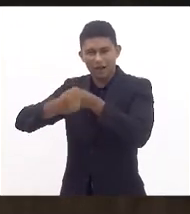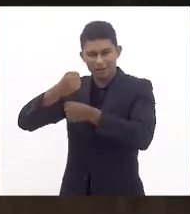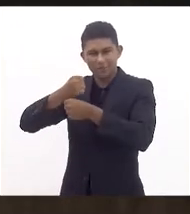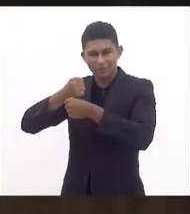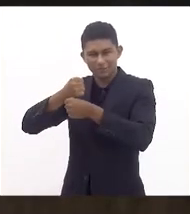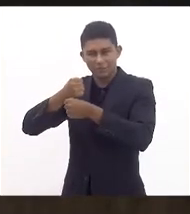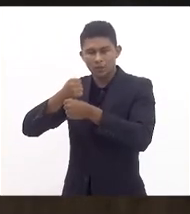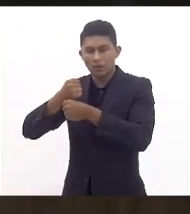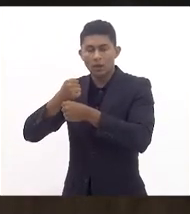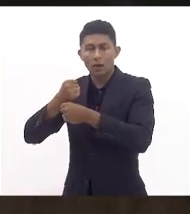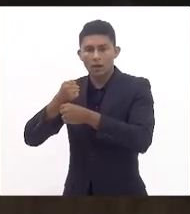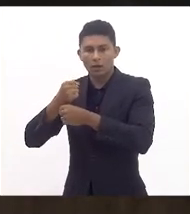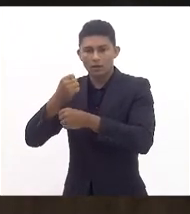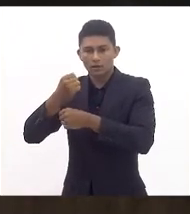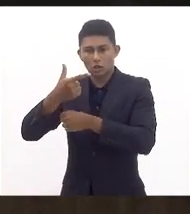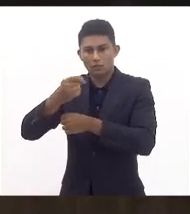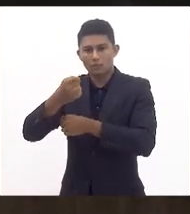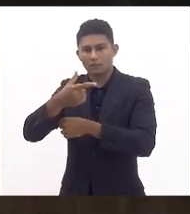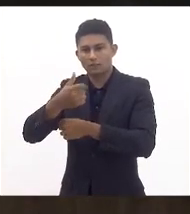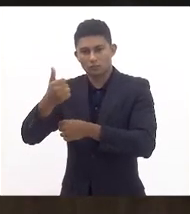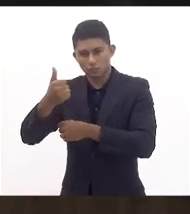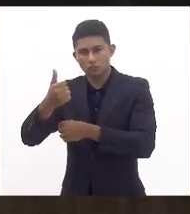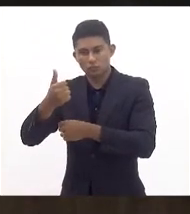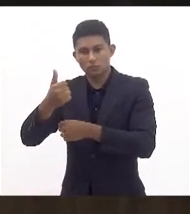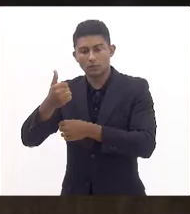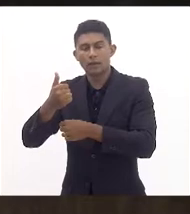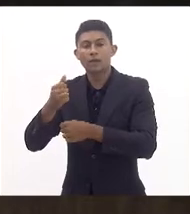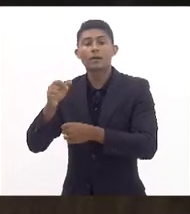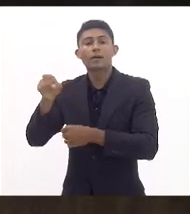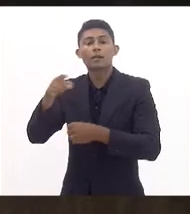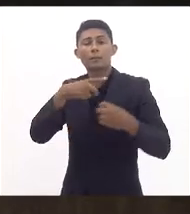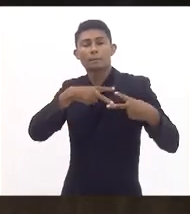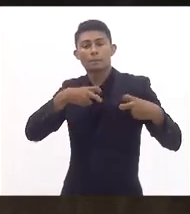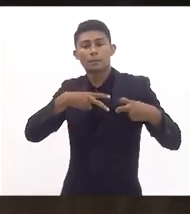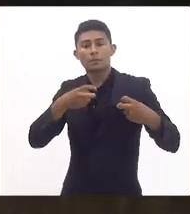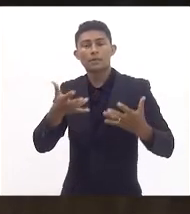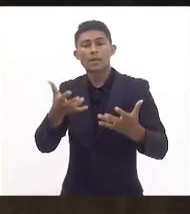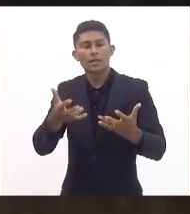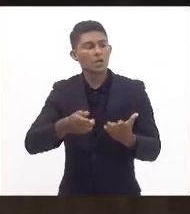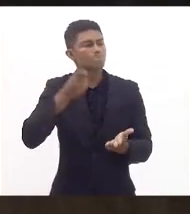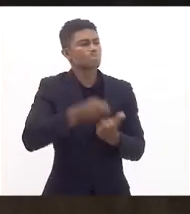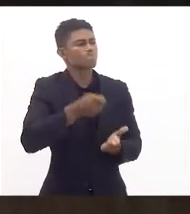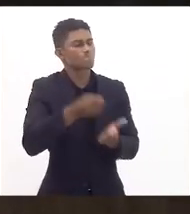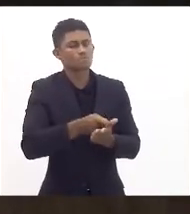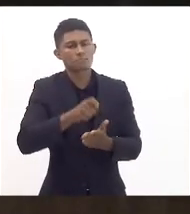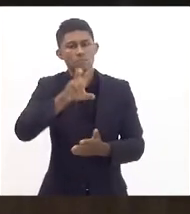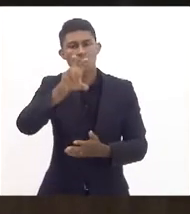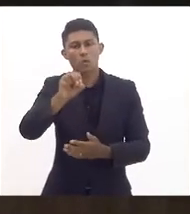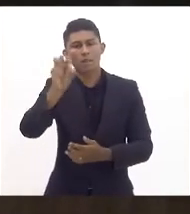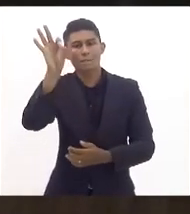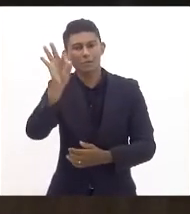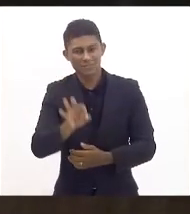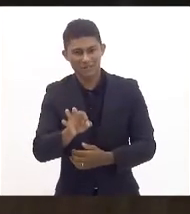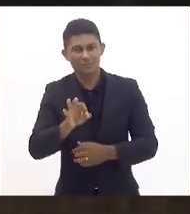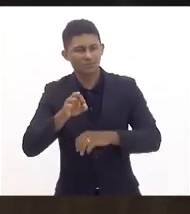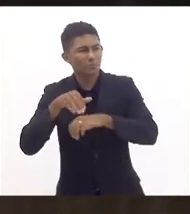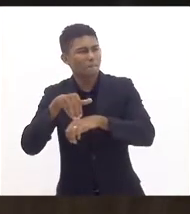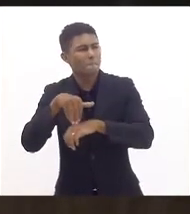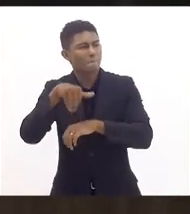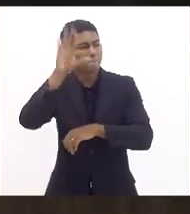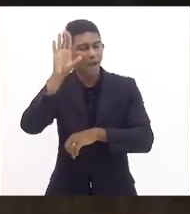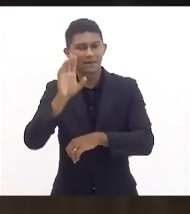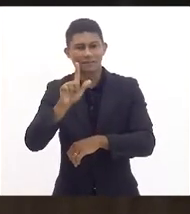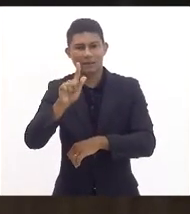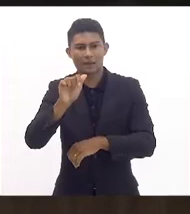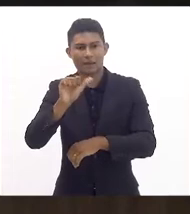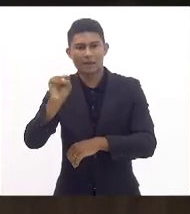a Petrobras queria cobrar mais 50% das distribuidoras de gás em relação aqui à SEG, que